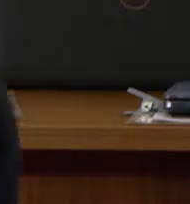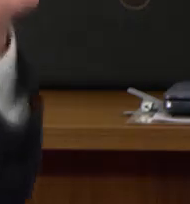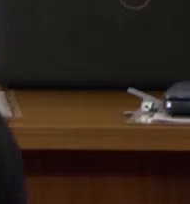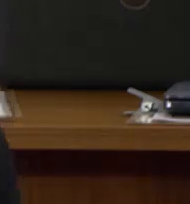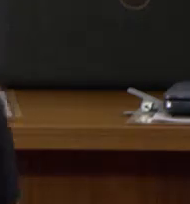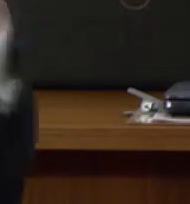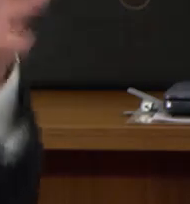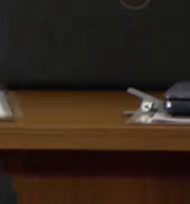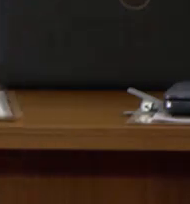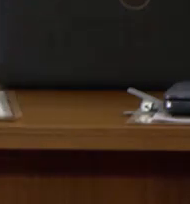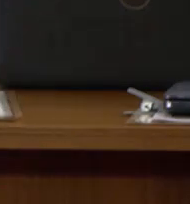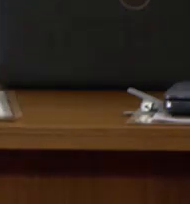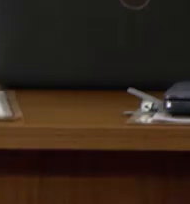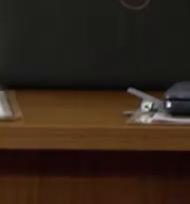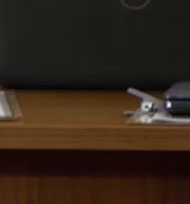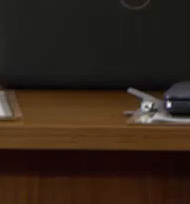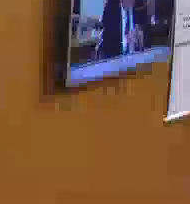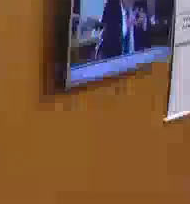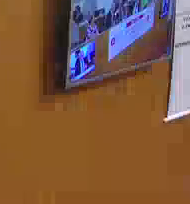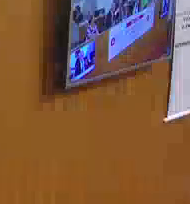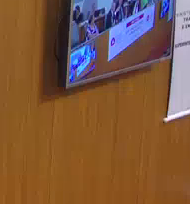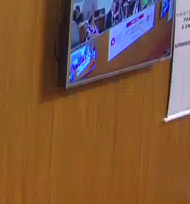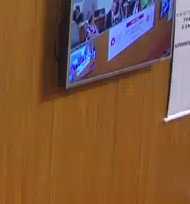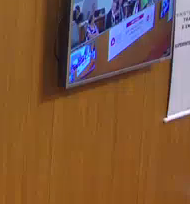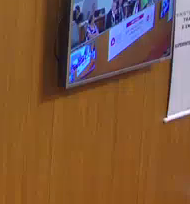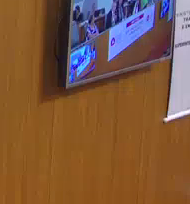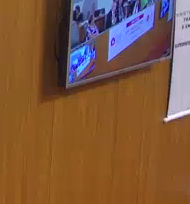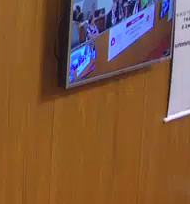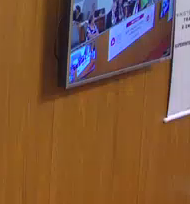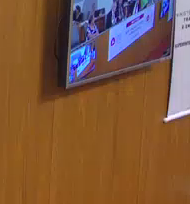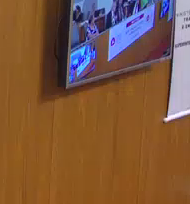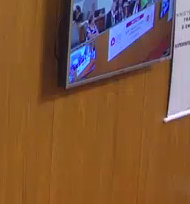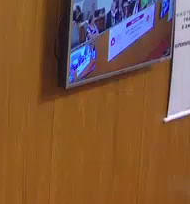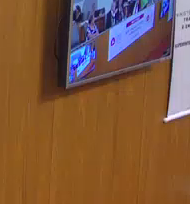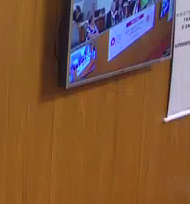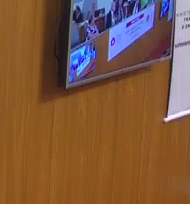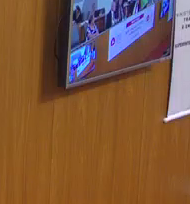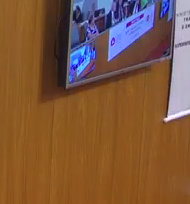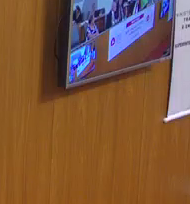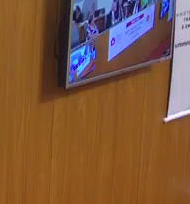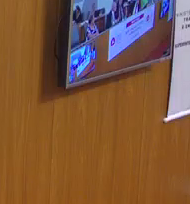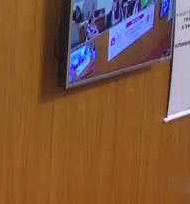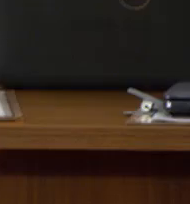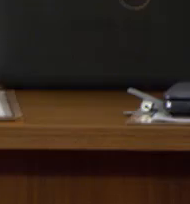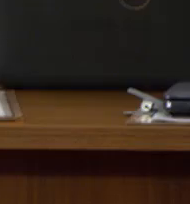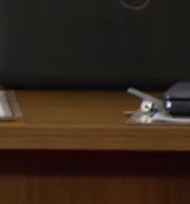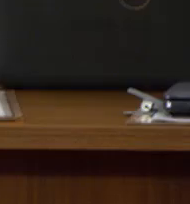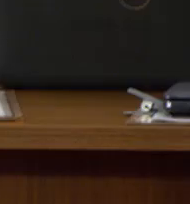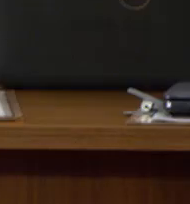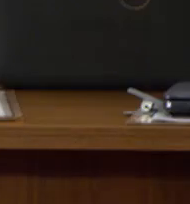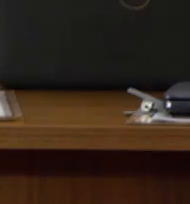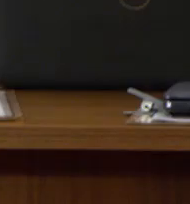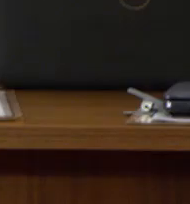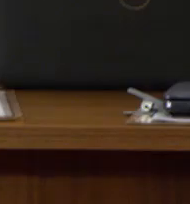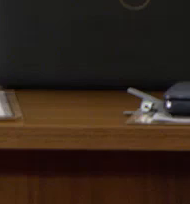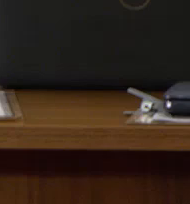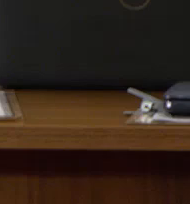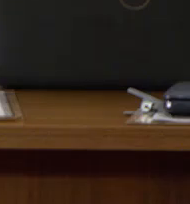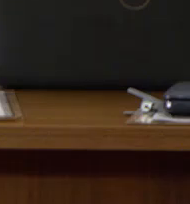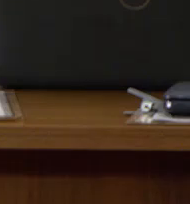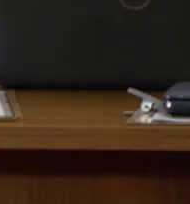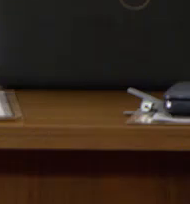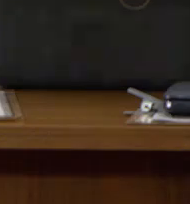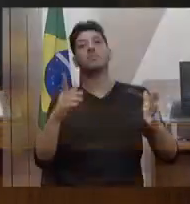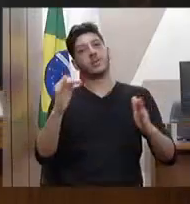volta não tem controle tá no caminhão Não hoje tem uns meses telemás que permitam o controle da jornada e isso é importante a alteração